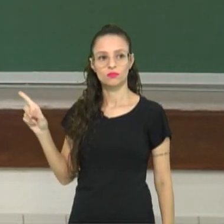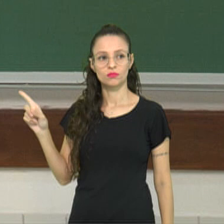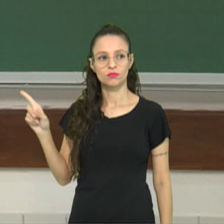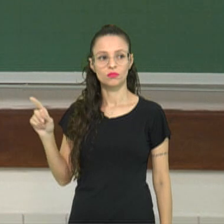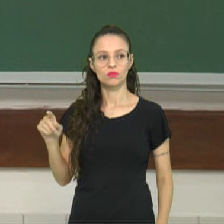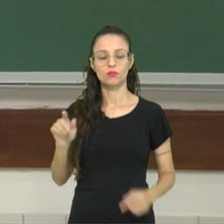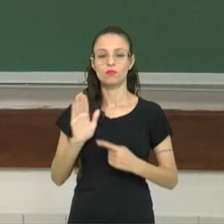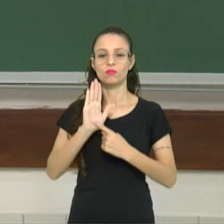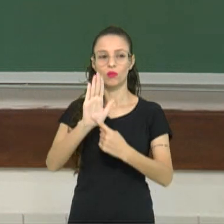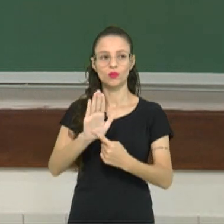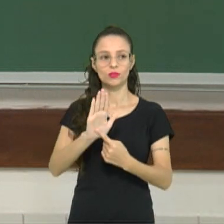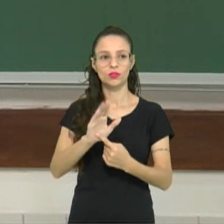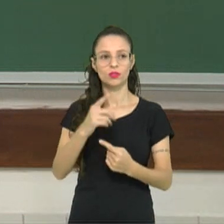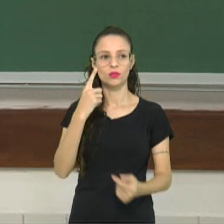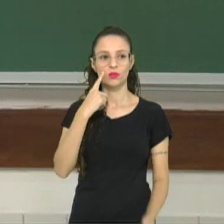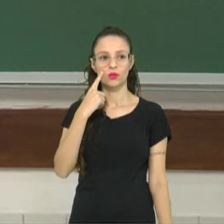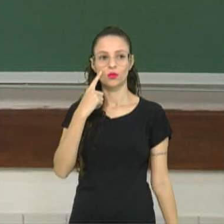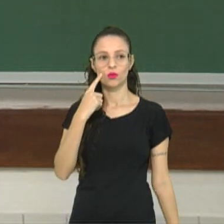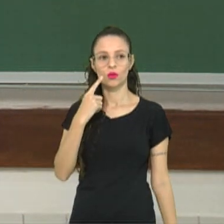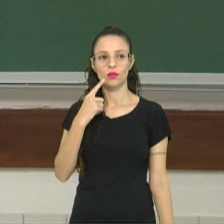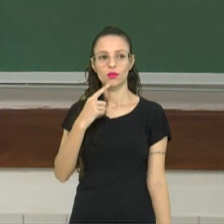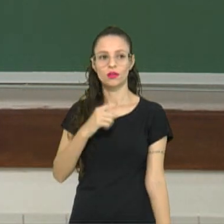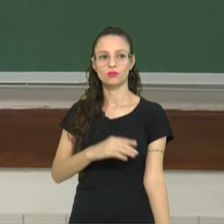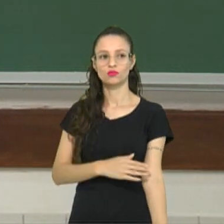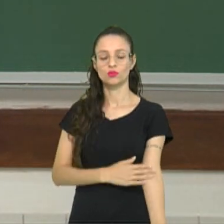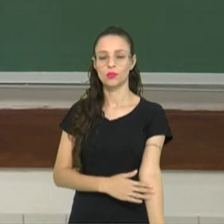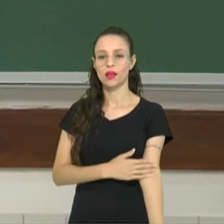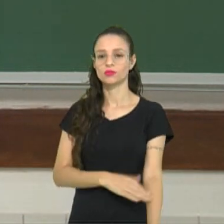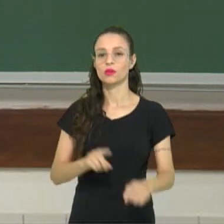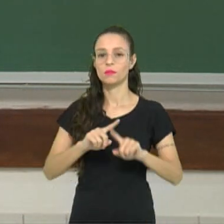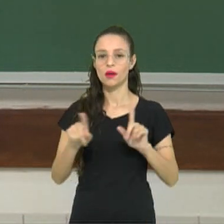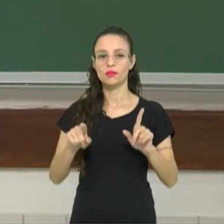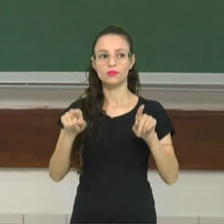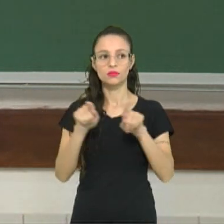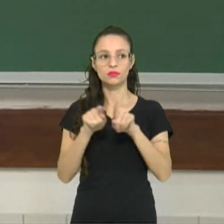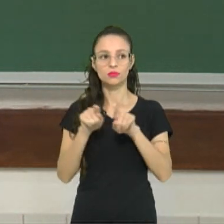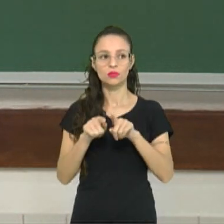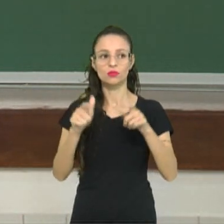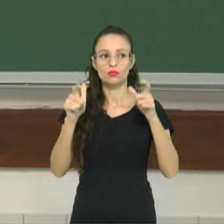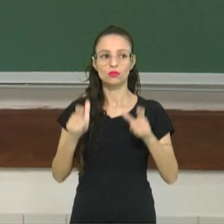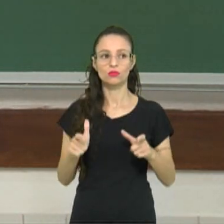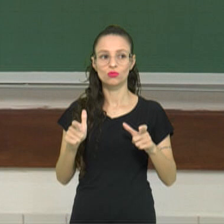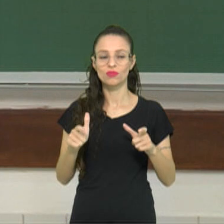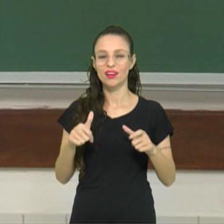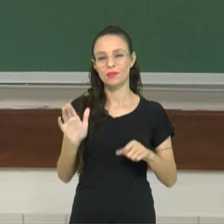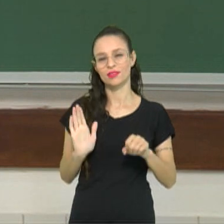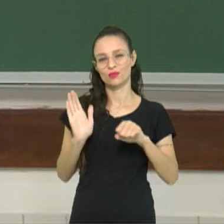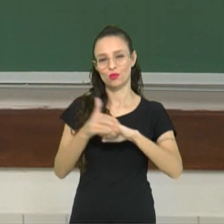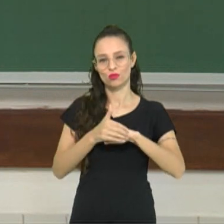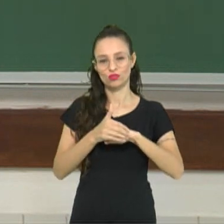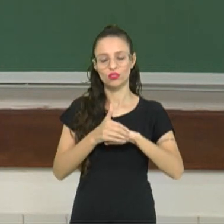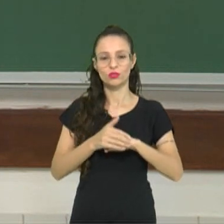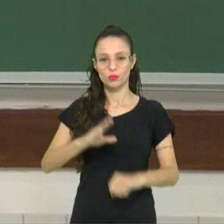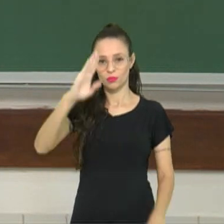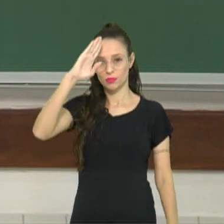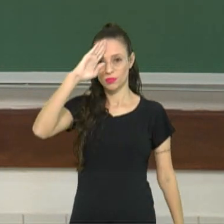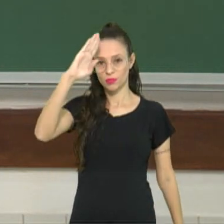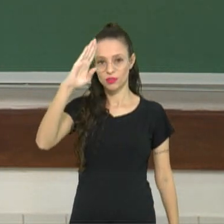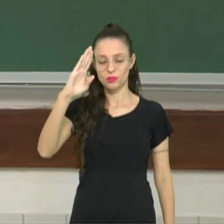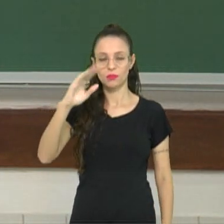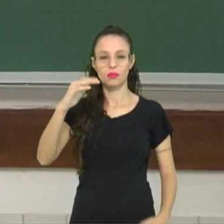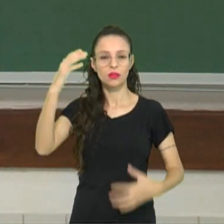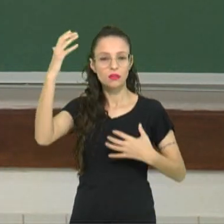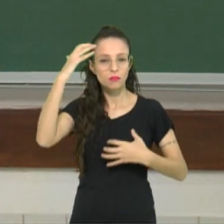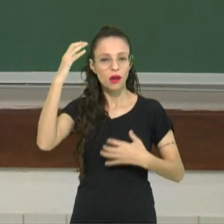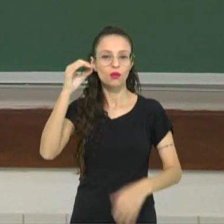didaticamente mostrando ali bem aqui na curva do braço. Porém, ele deve ser colocado num lugar um pouquinho mais escondido ali, principalmente na hora do banho,